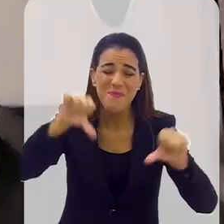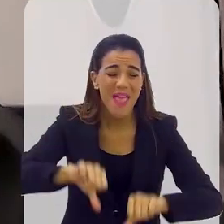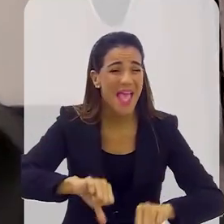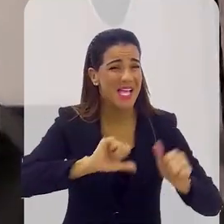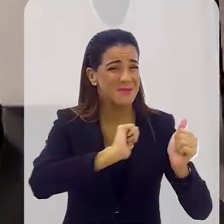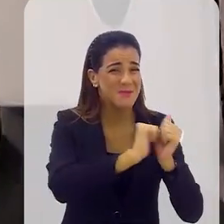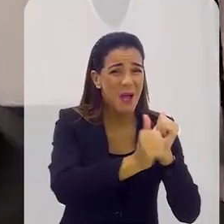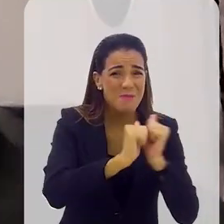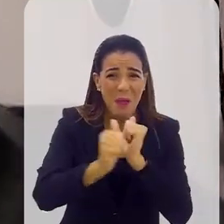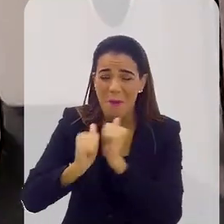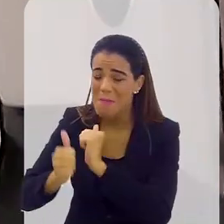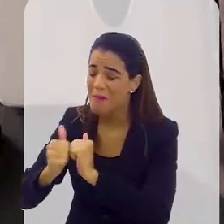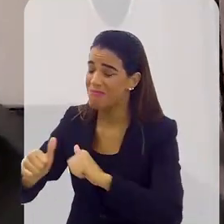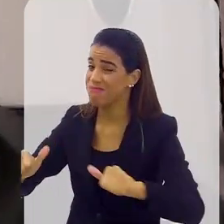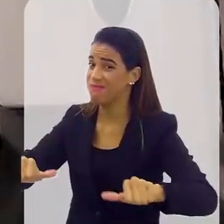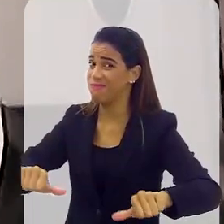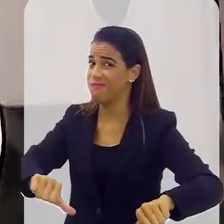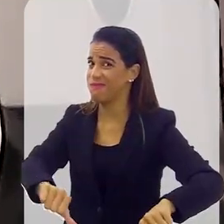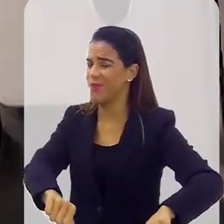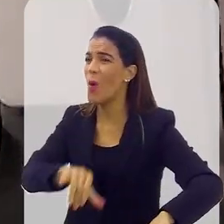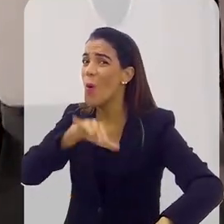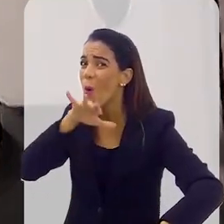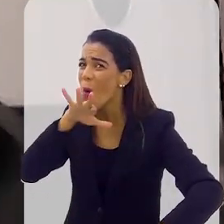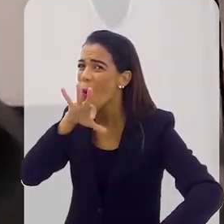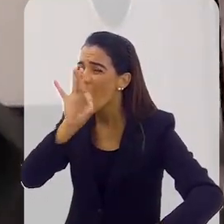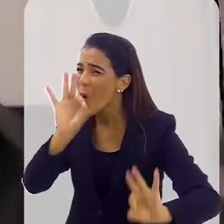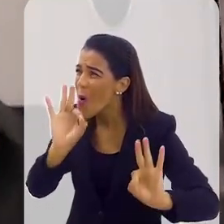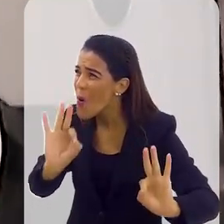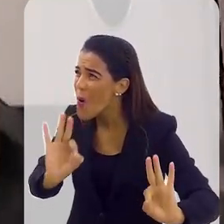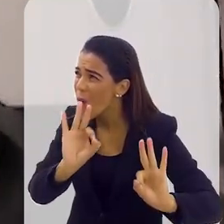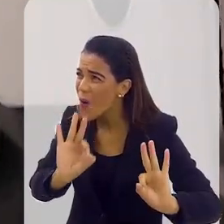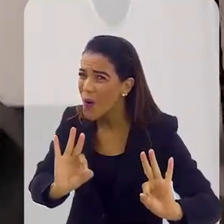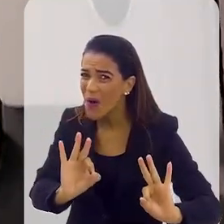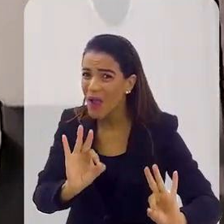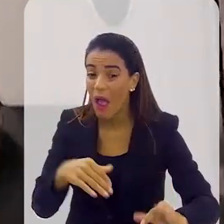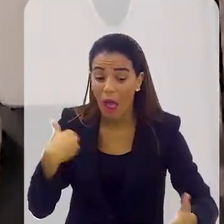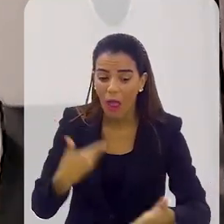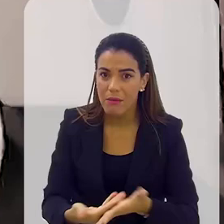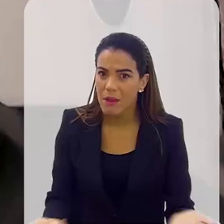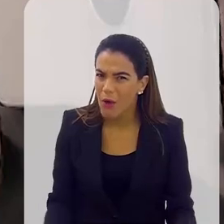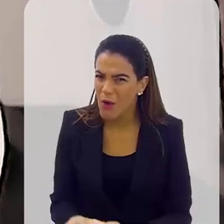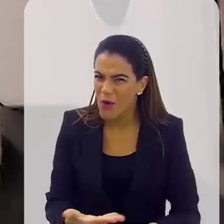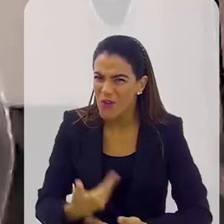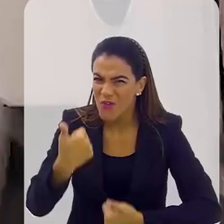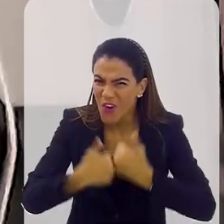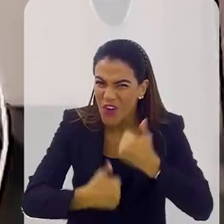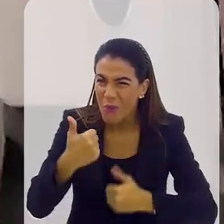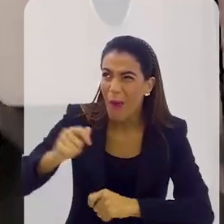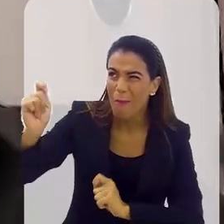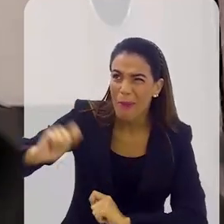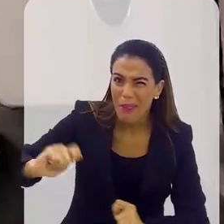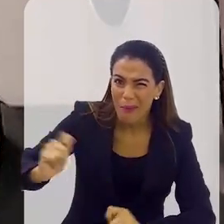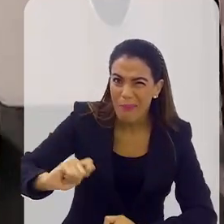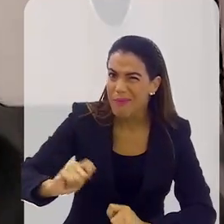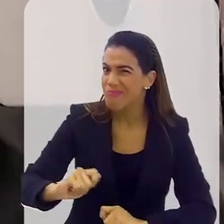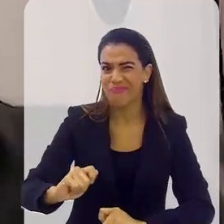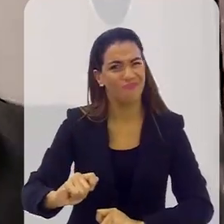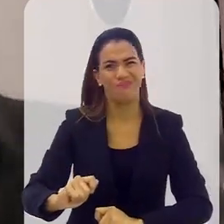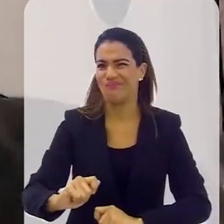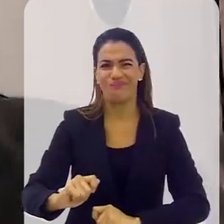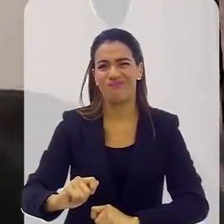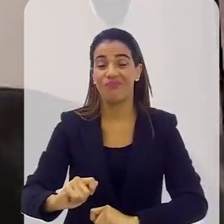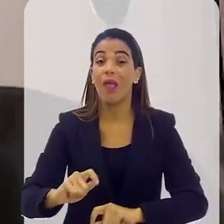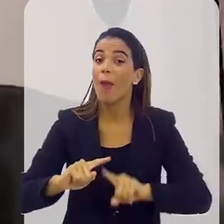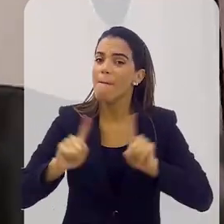tido na sua origem o uso, né? Eu era ruim demais, tanto no, até hoje, futebol, soltar pipa,